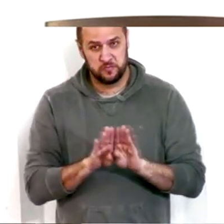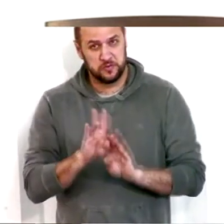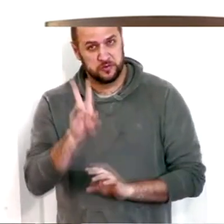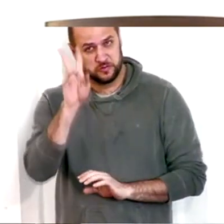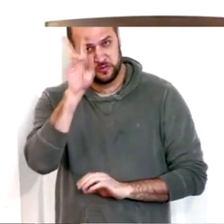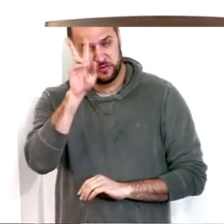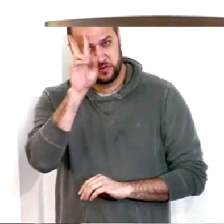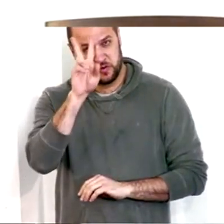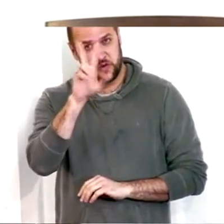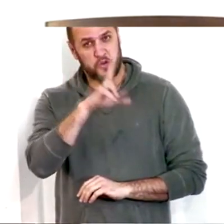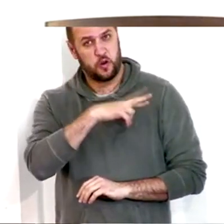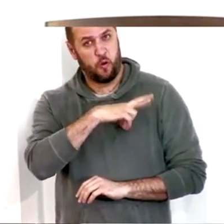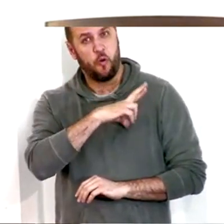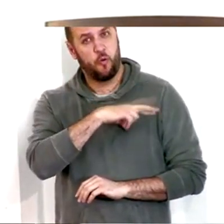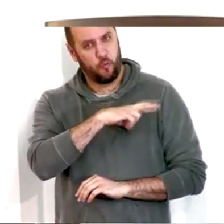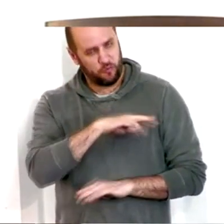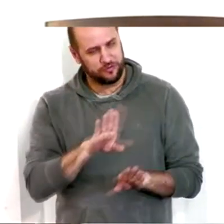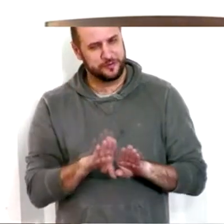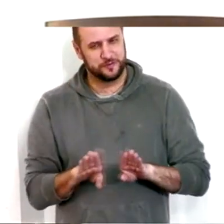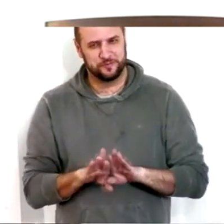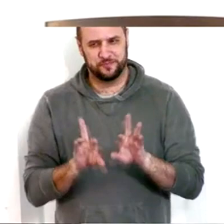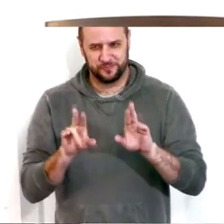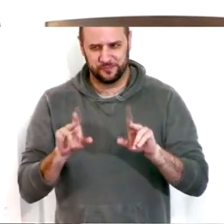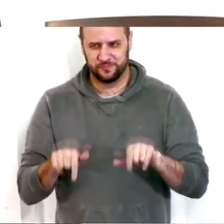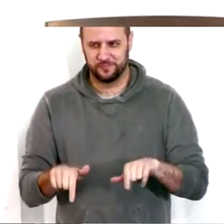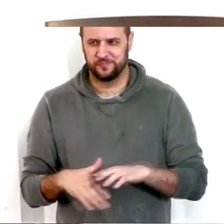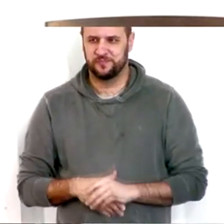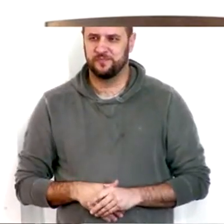Ruth, a história de Ruth.